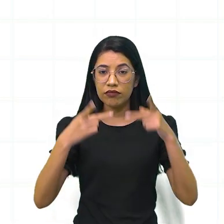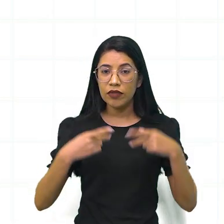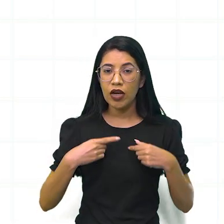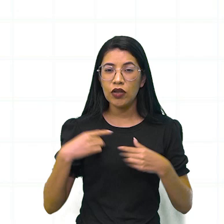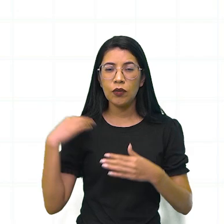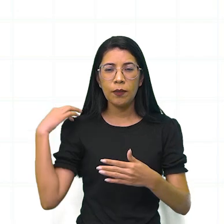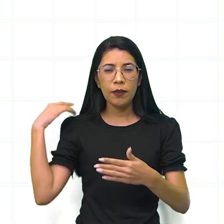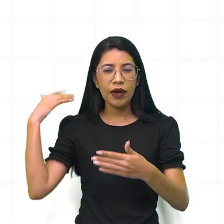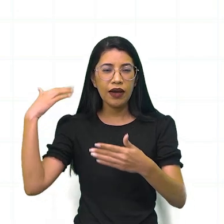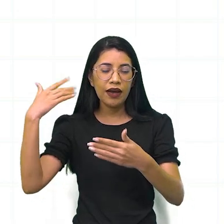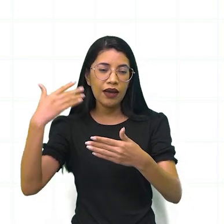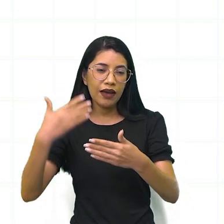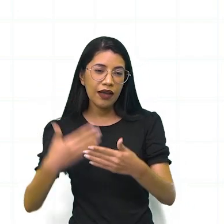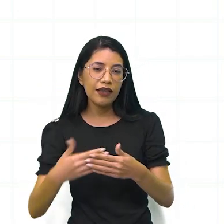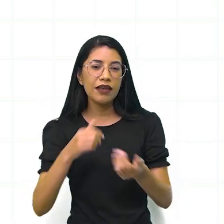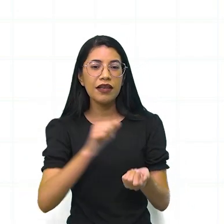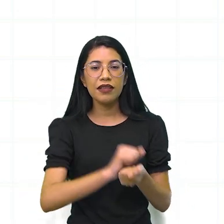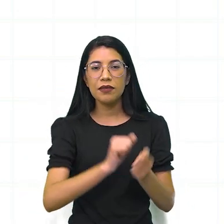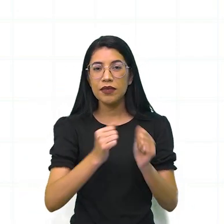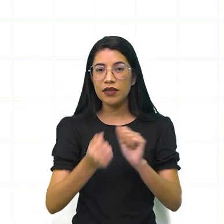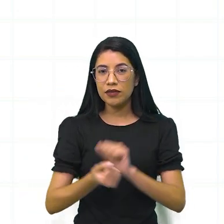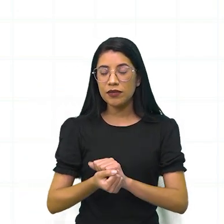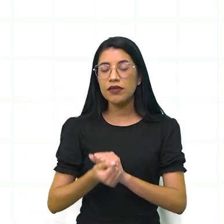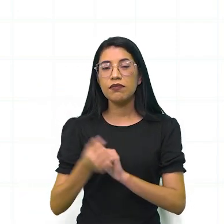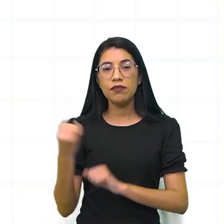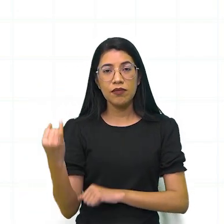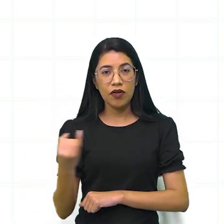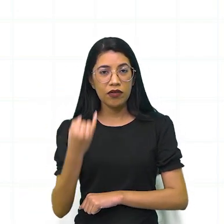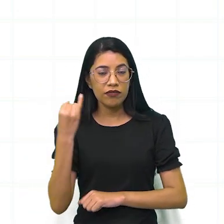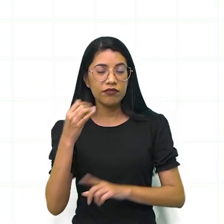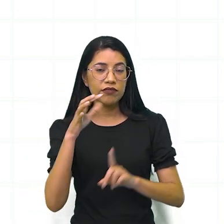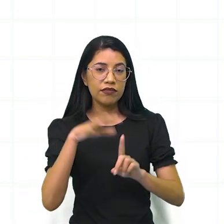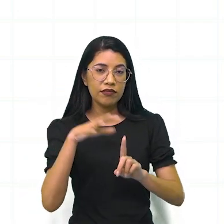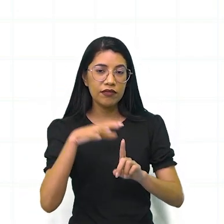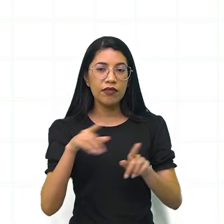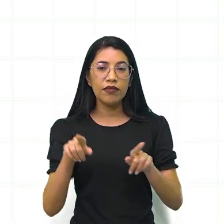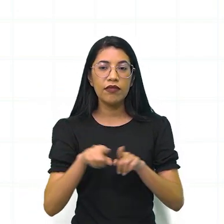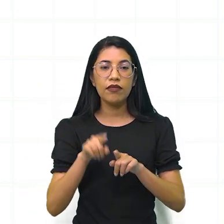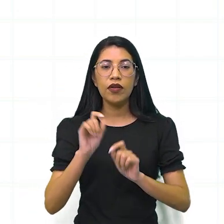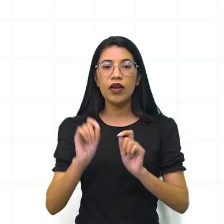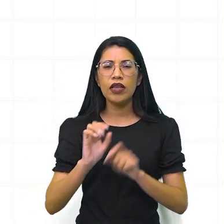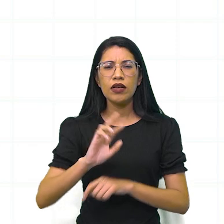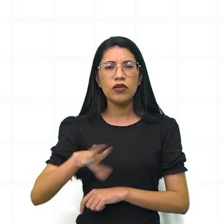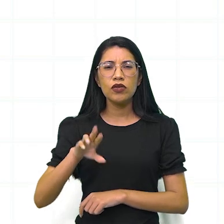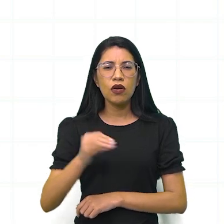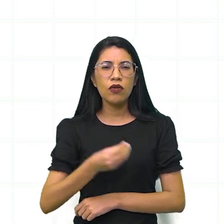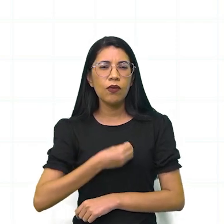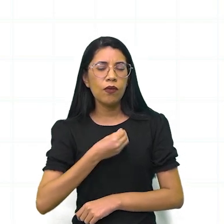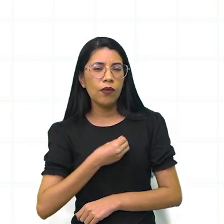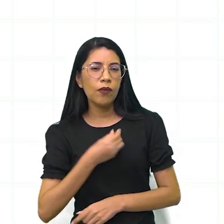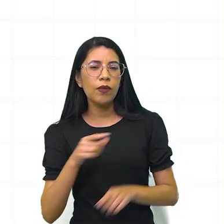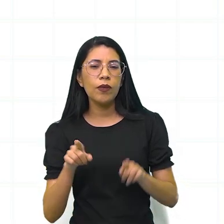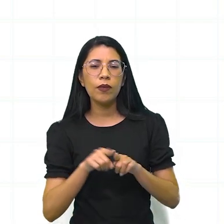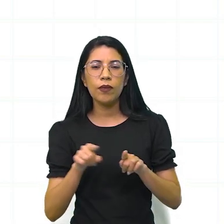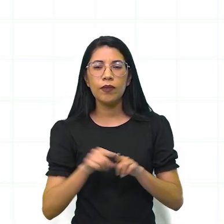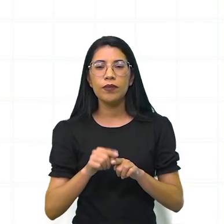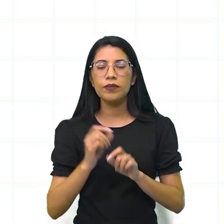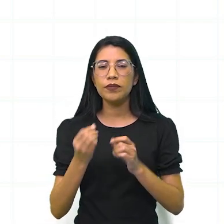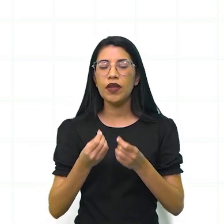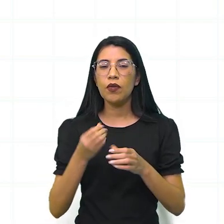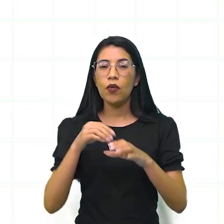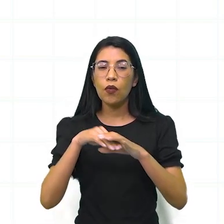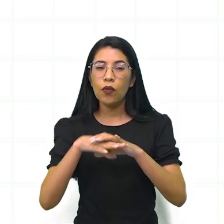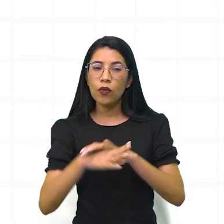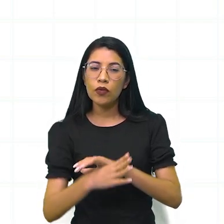desenvolveu adaptações únicas que influenciaram não apenas nossa sobrevivência, mas também nossos